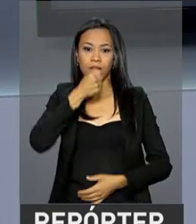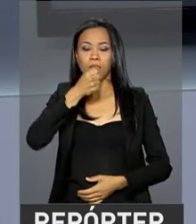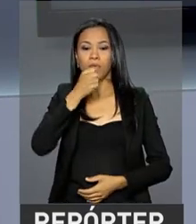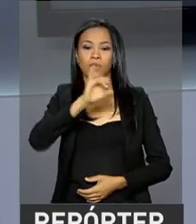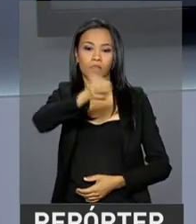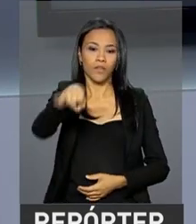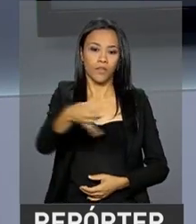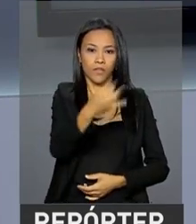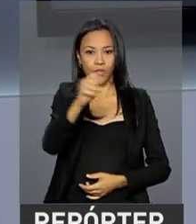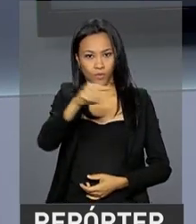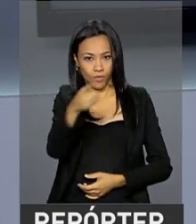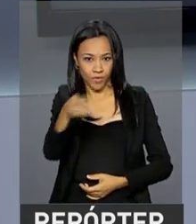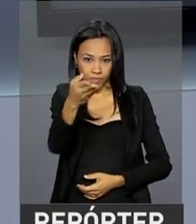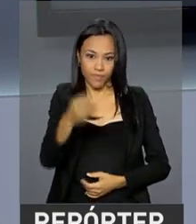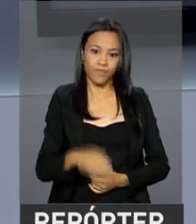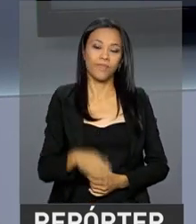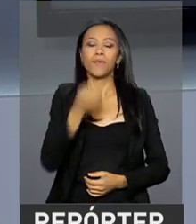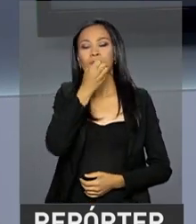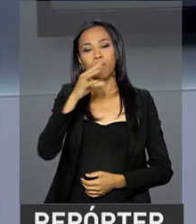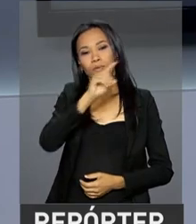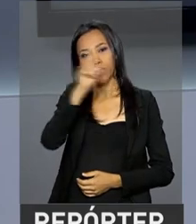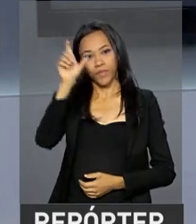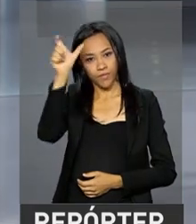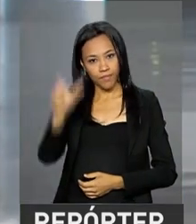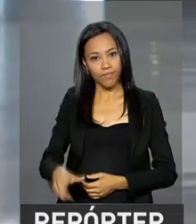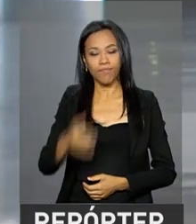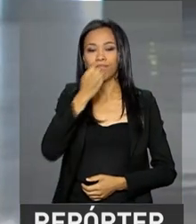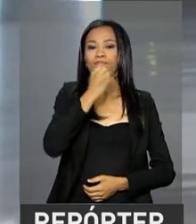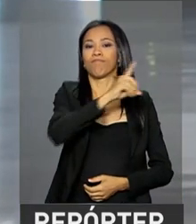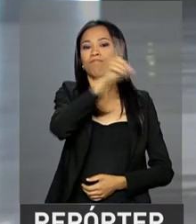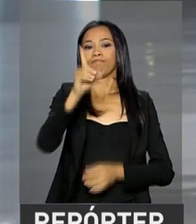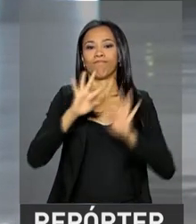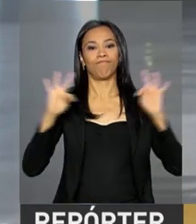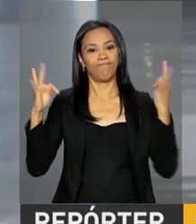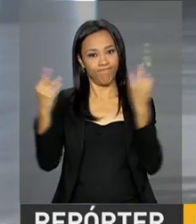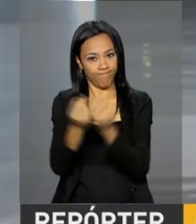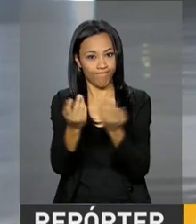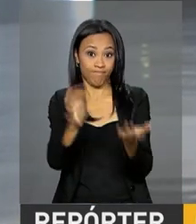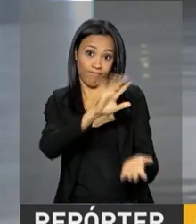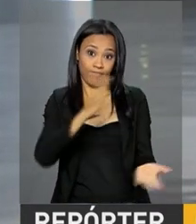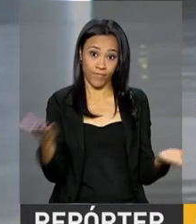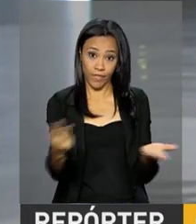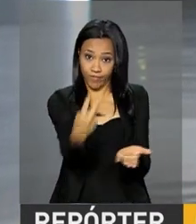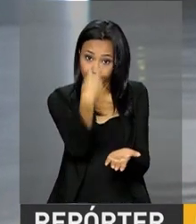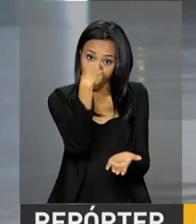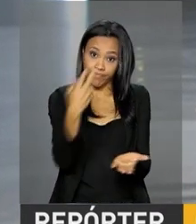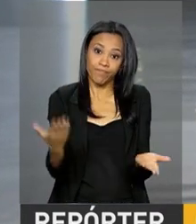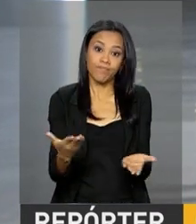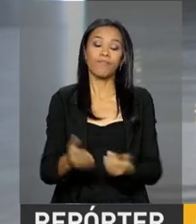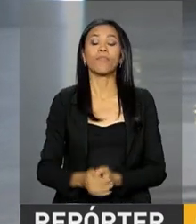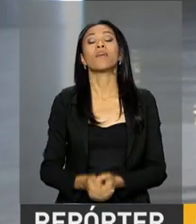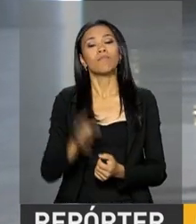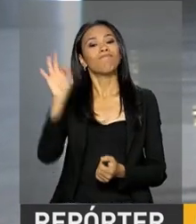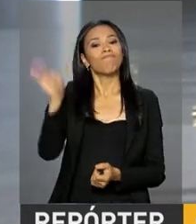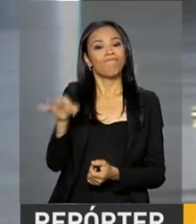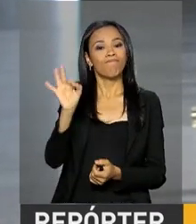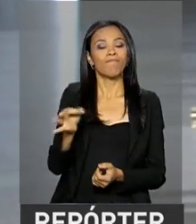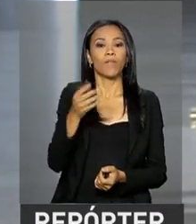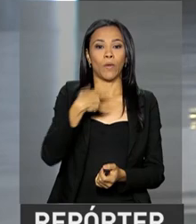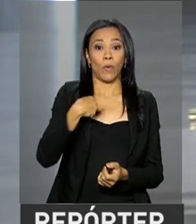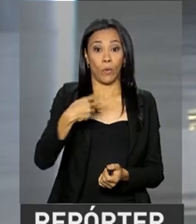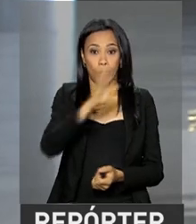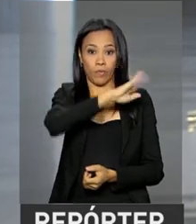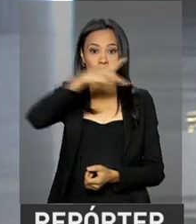Pedro Oi Carol bom dia para você também Bom dia a todos que nos assistem eh isso mesmo como você falou o presidente Michel Temer ele